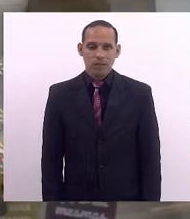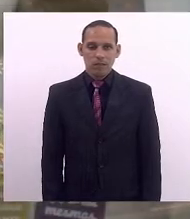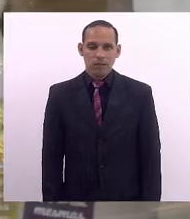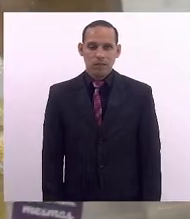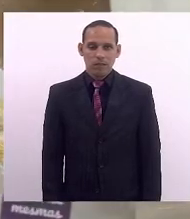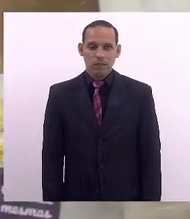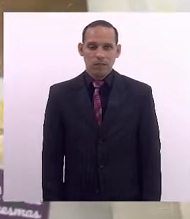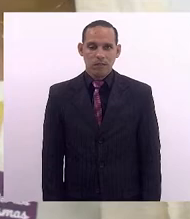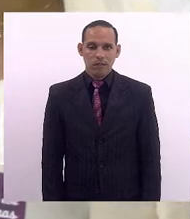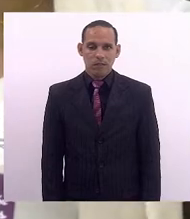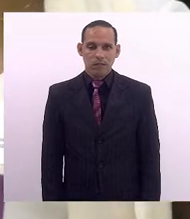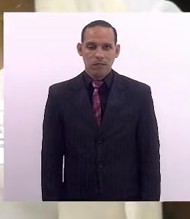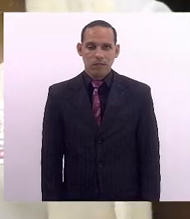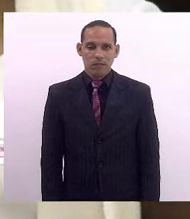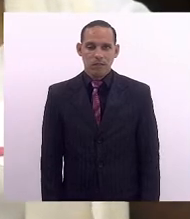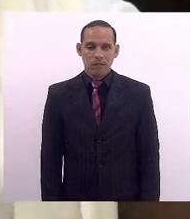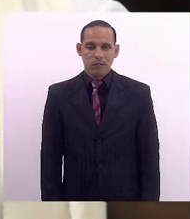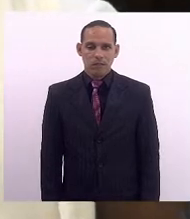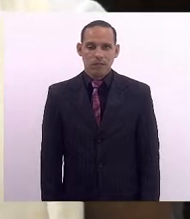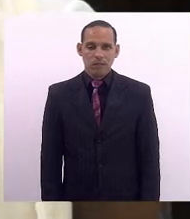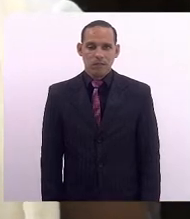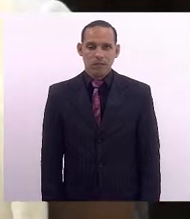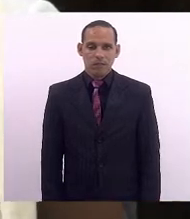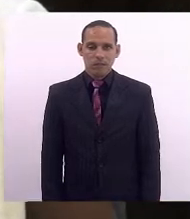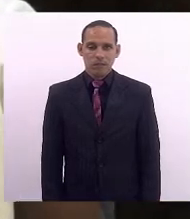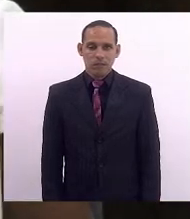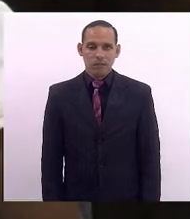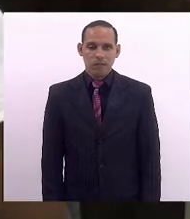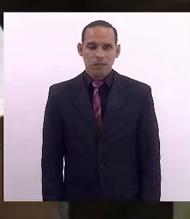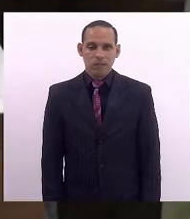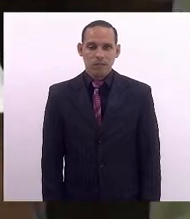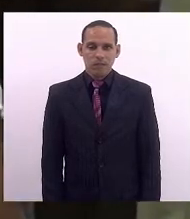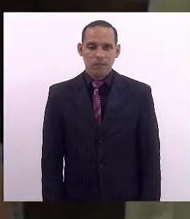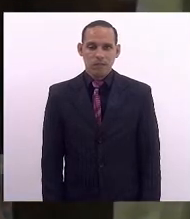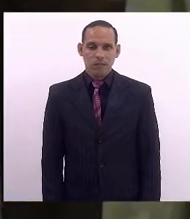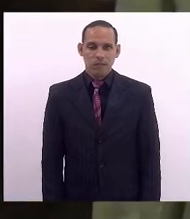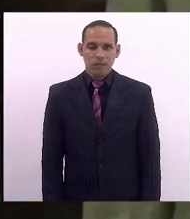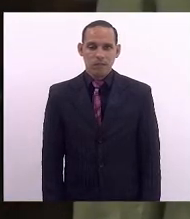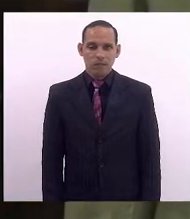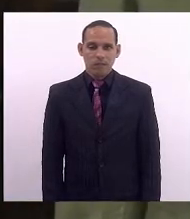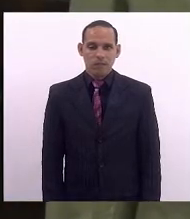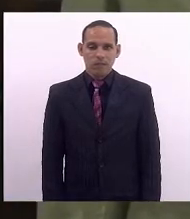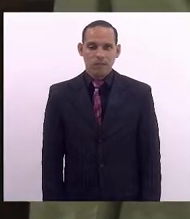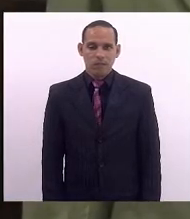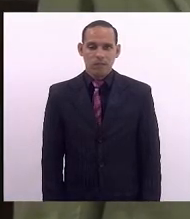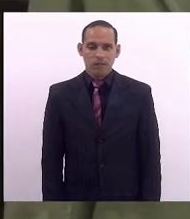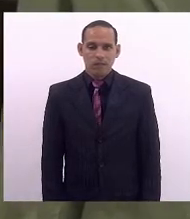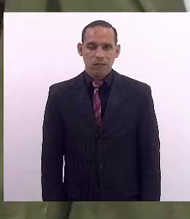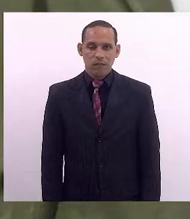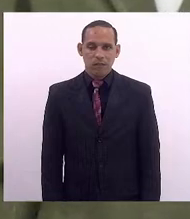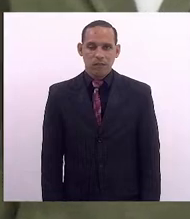amada, dos filhos deste sol és mãe gentil, pátria amada Brasil.